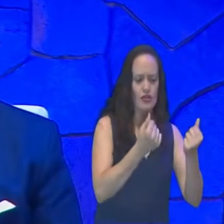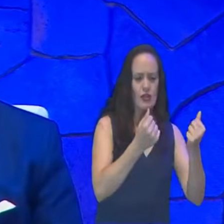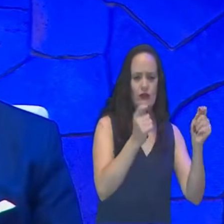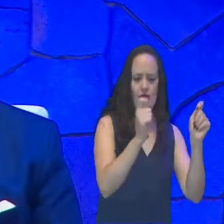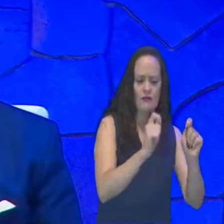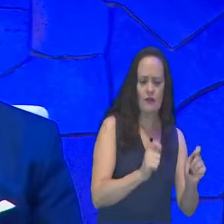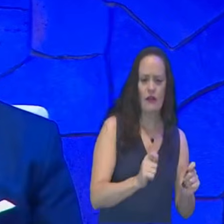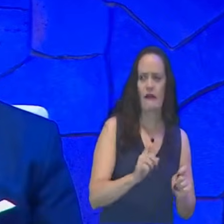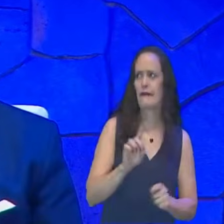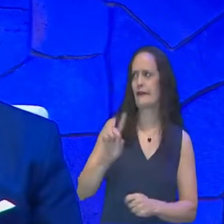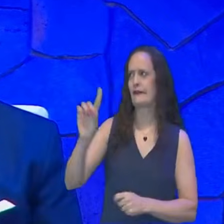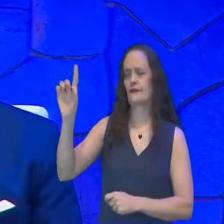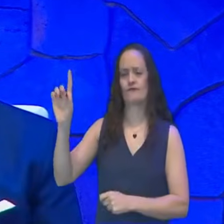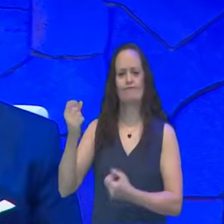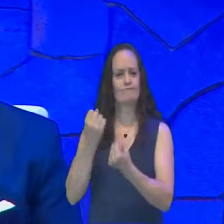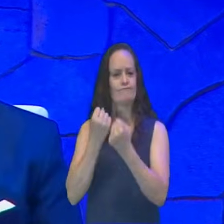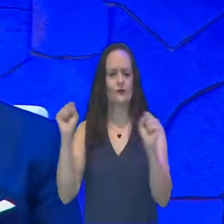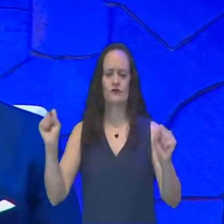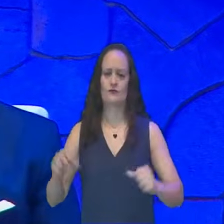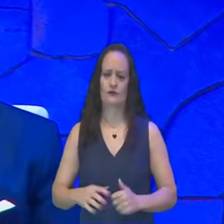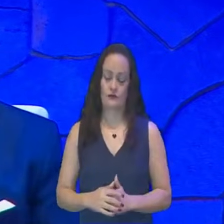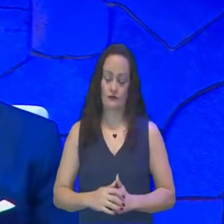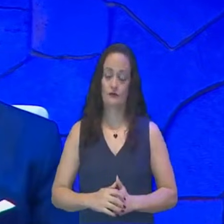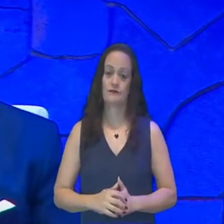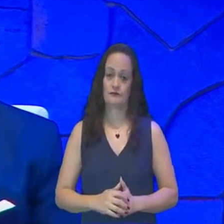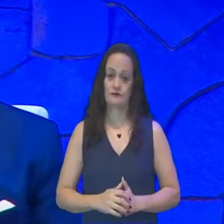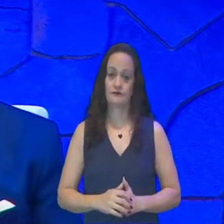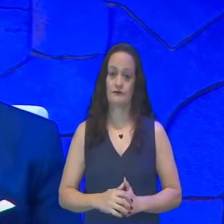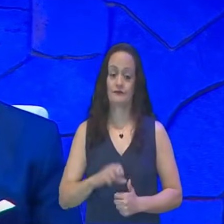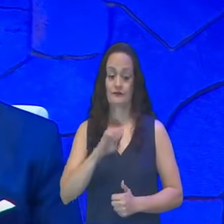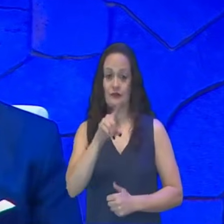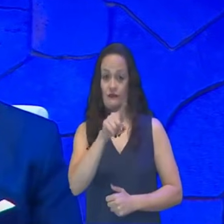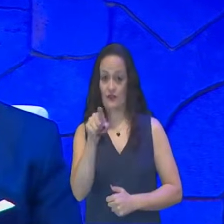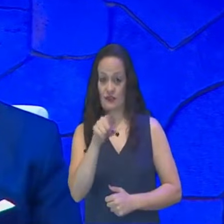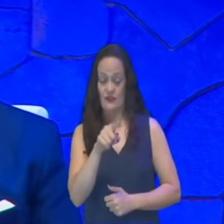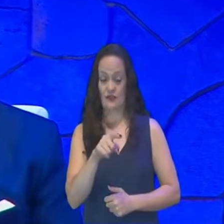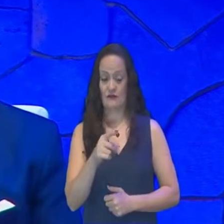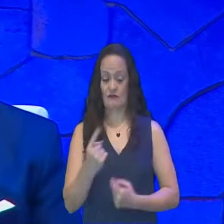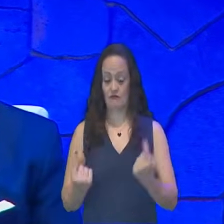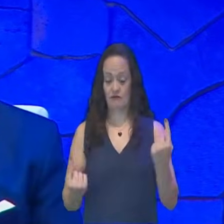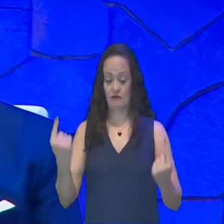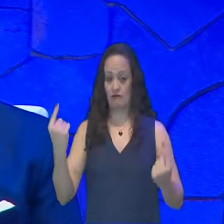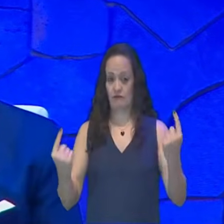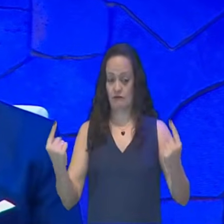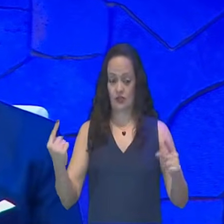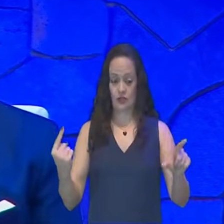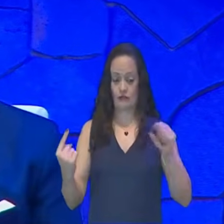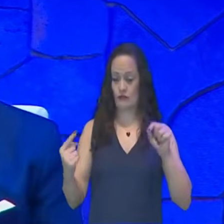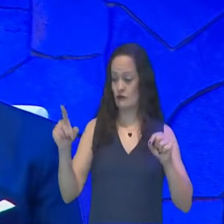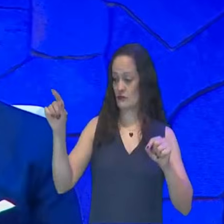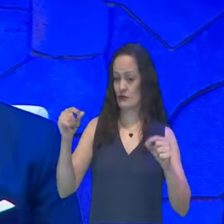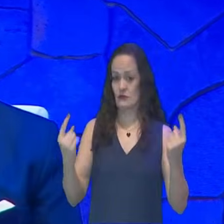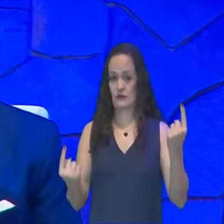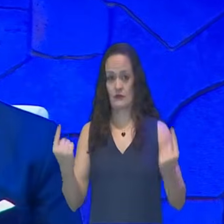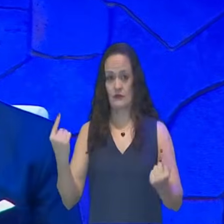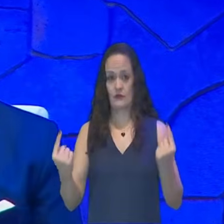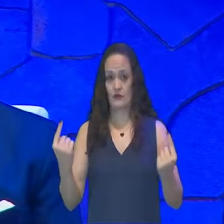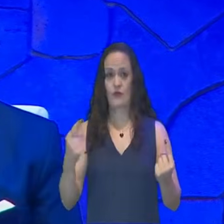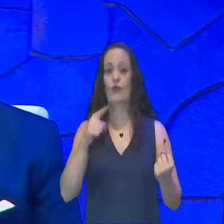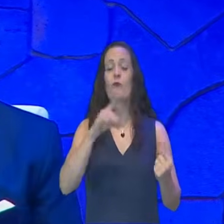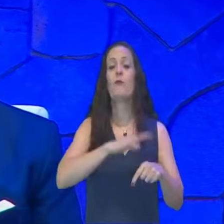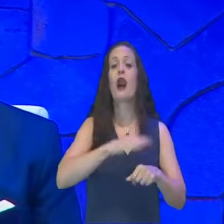ele explica que por trás da escolha entre 2 tesouros, aquilo que